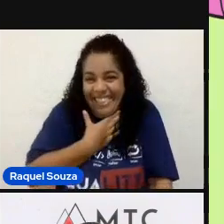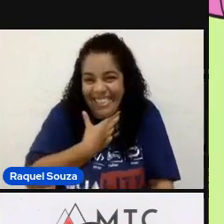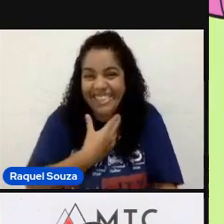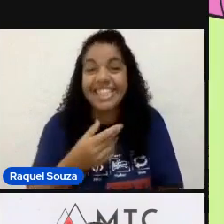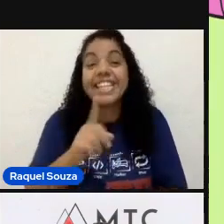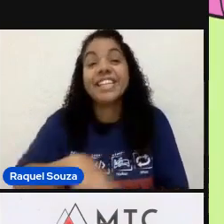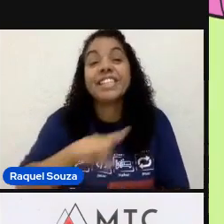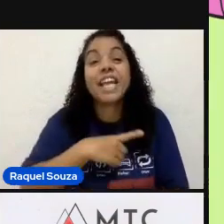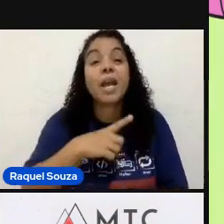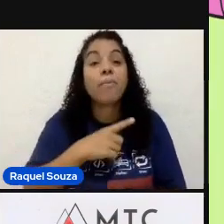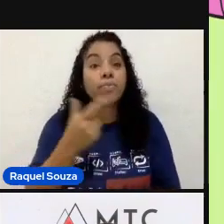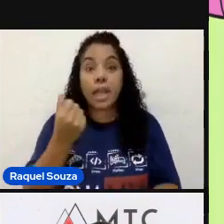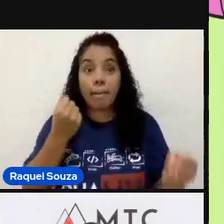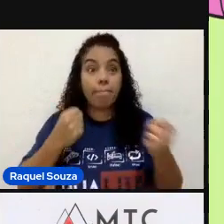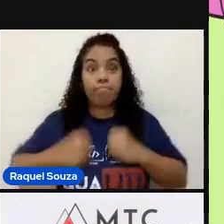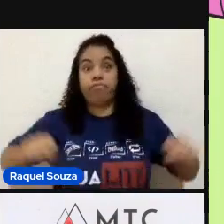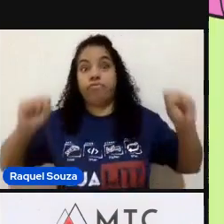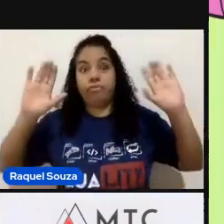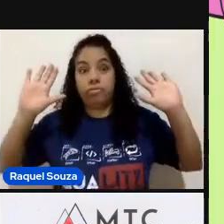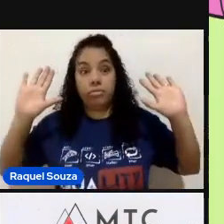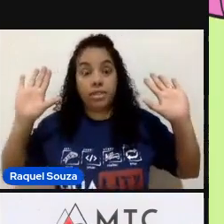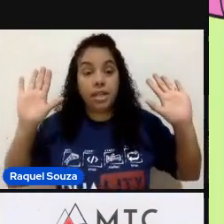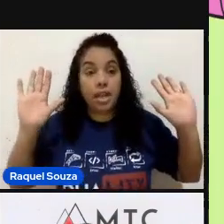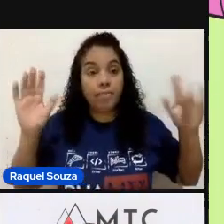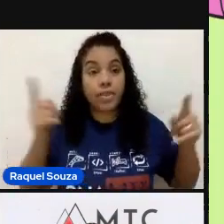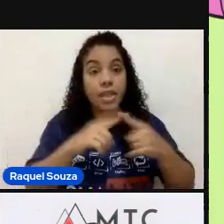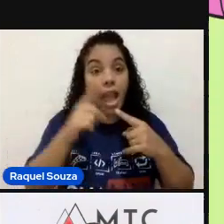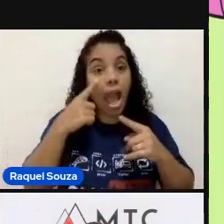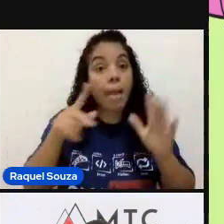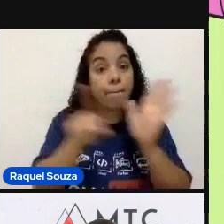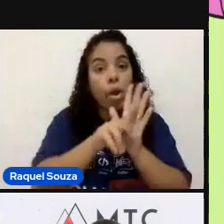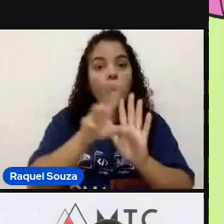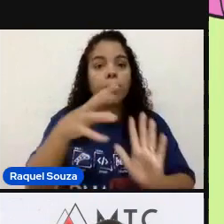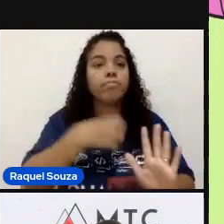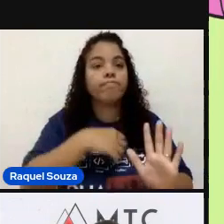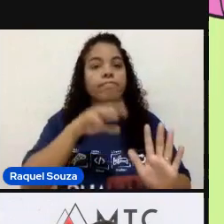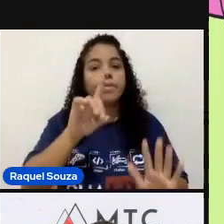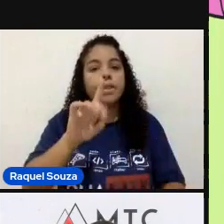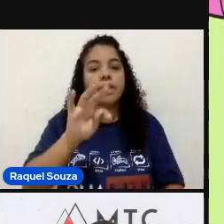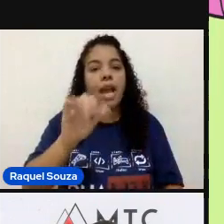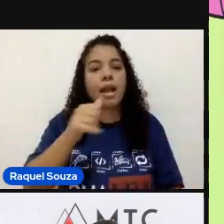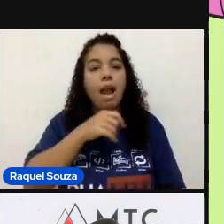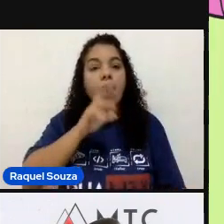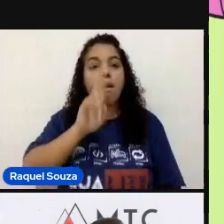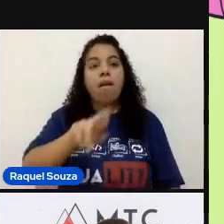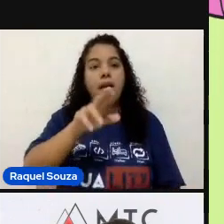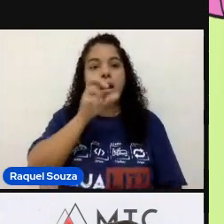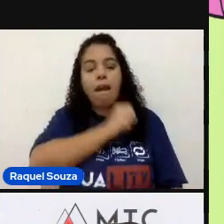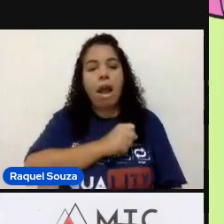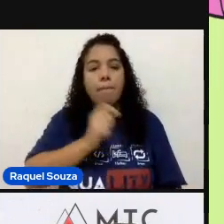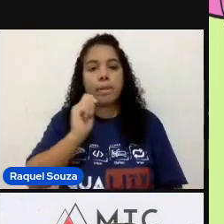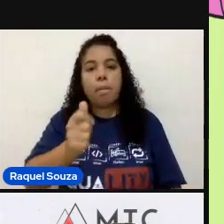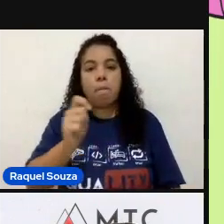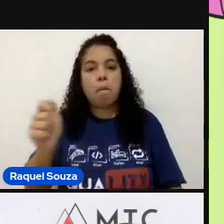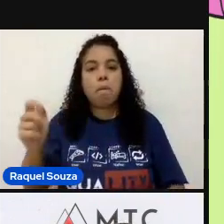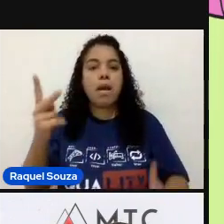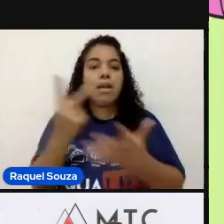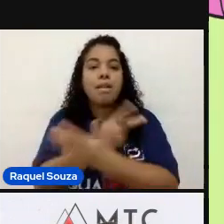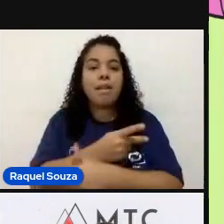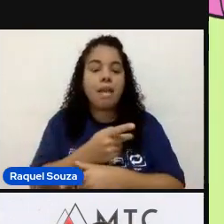Impulsividade. Um sintoma tão comum no TDAH. Respostas rápidas sempre levam a